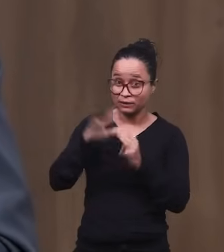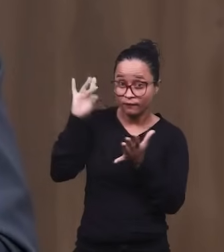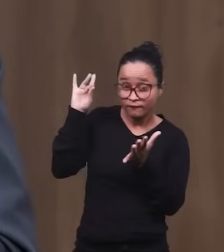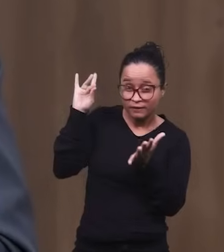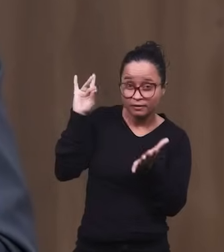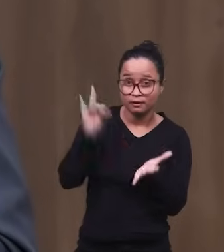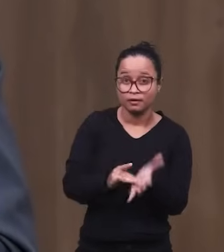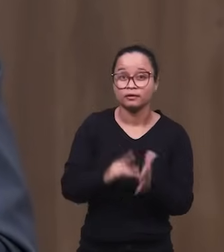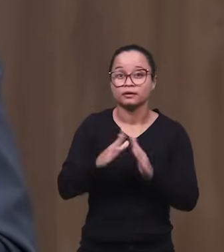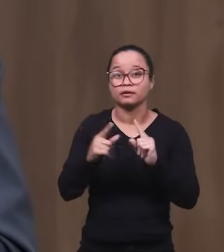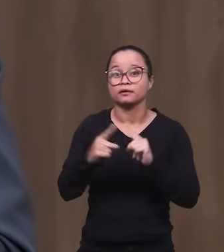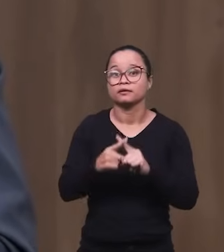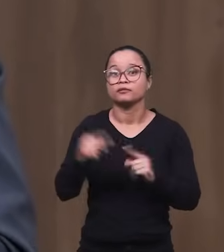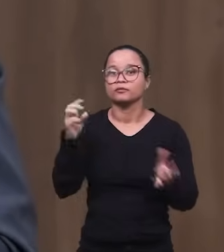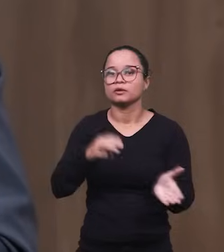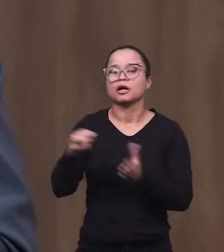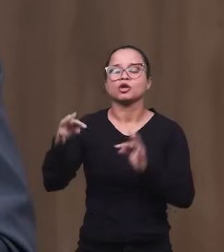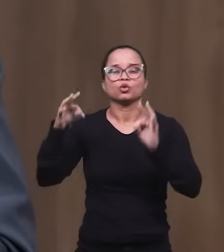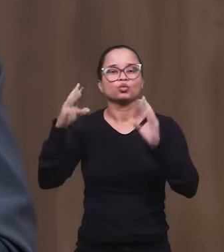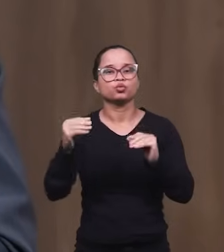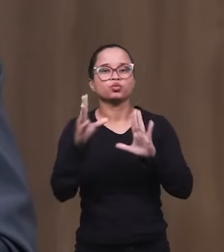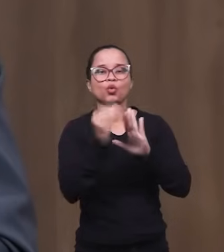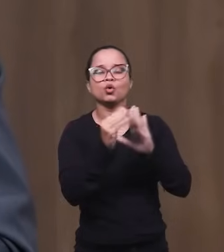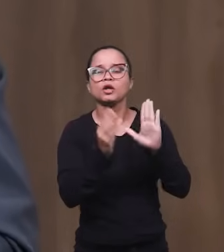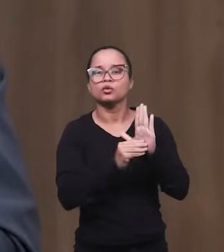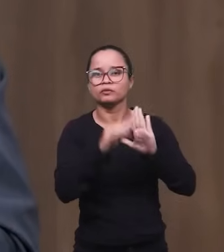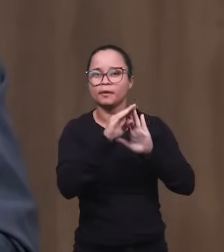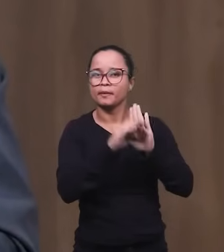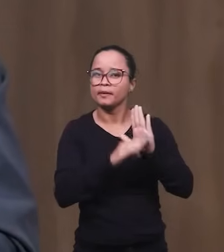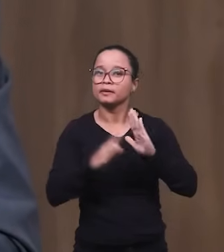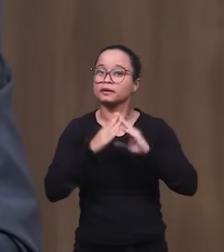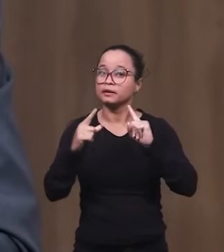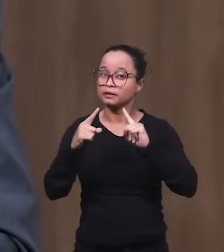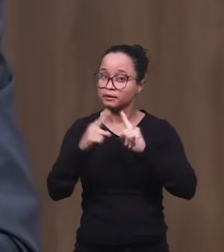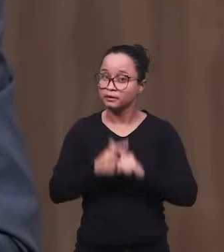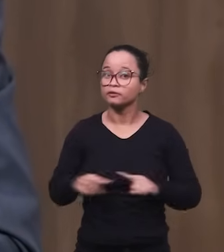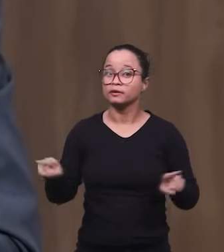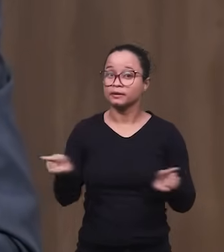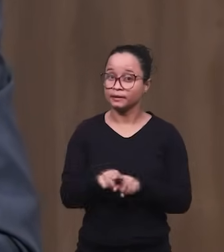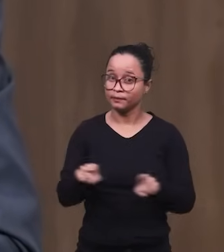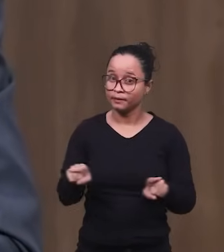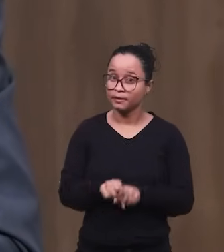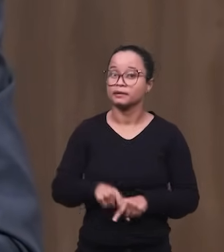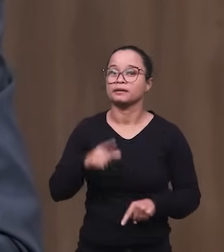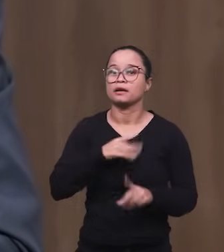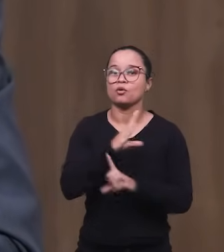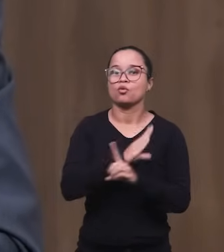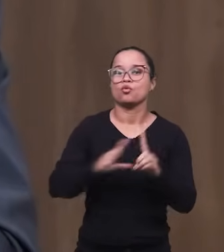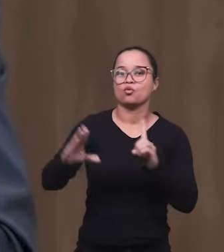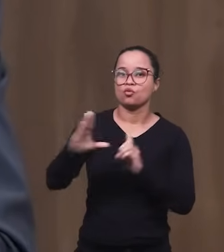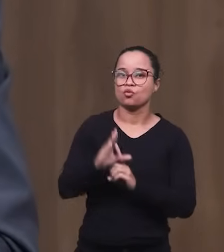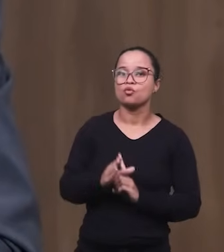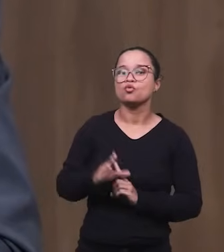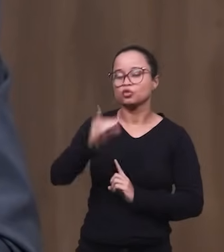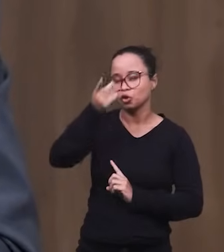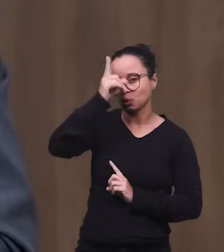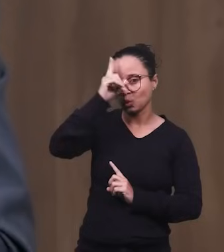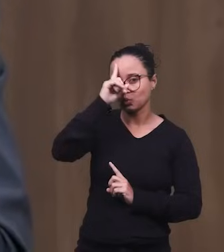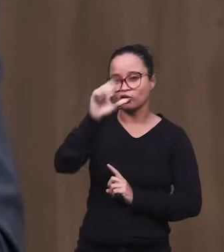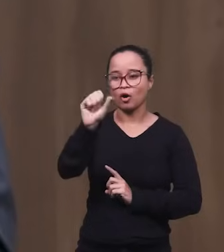lá você pode acessar todos os conteúdos da igreja, incluindo os cultos inéditos que temos todos os dias 20